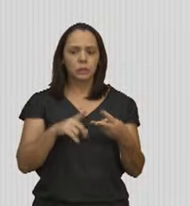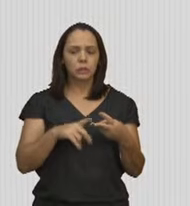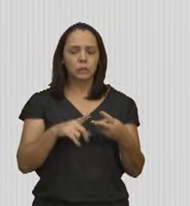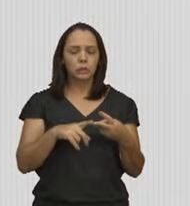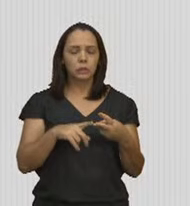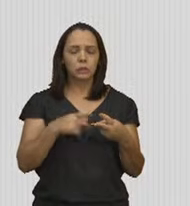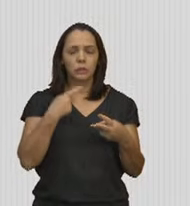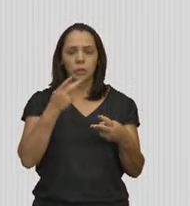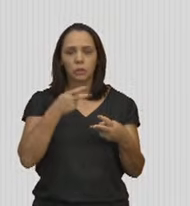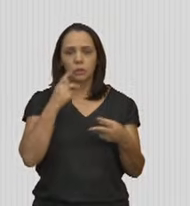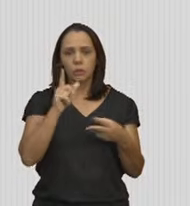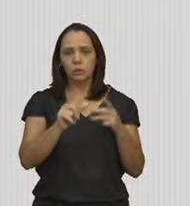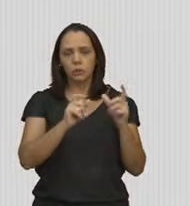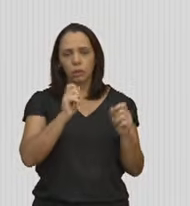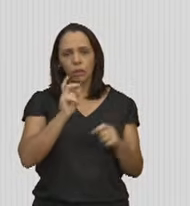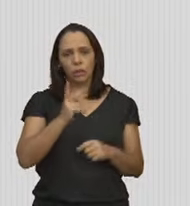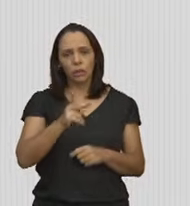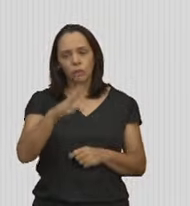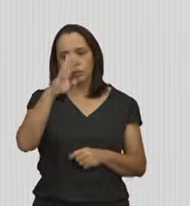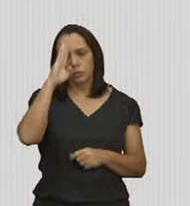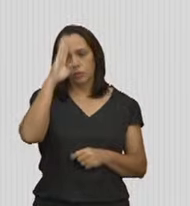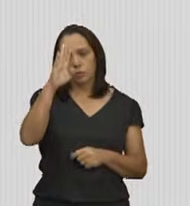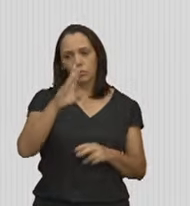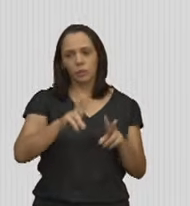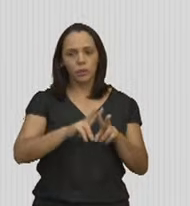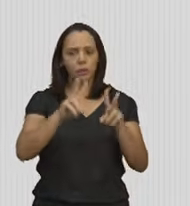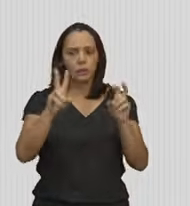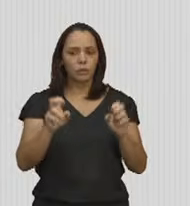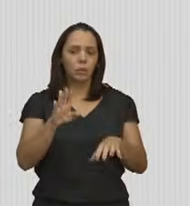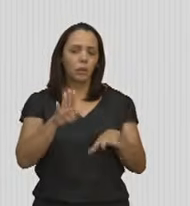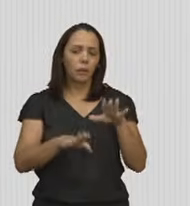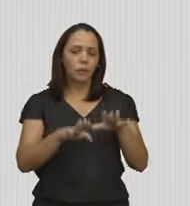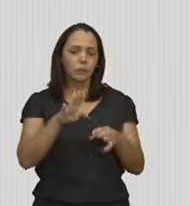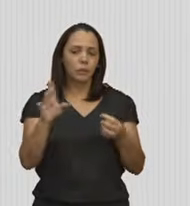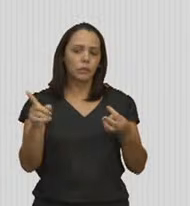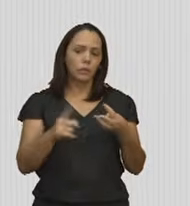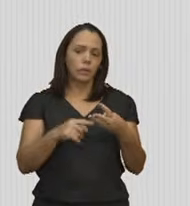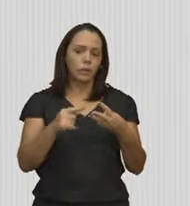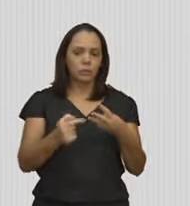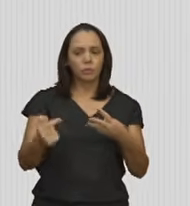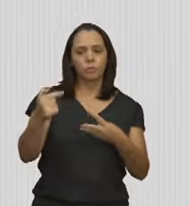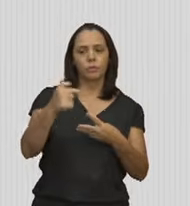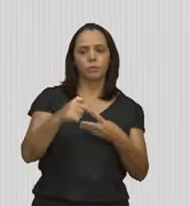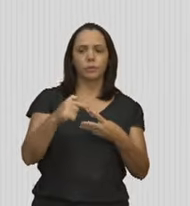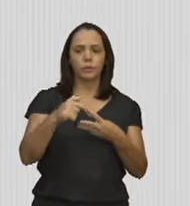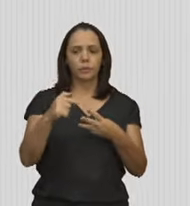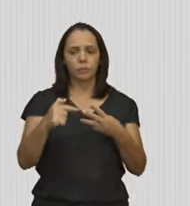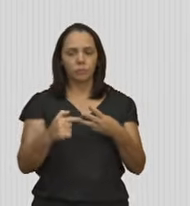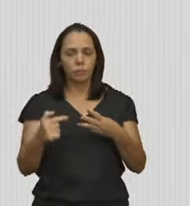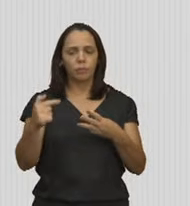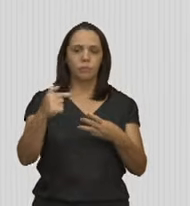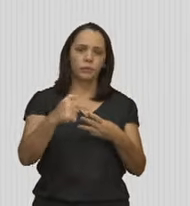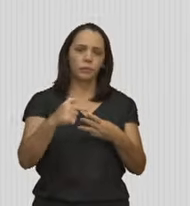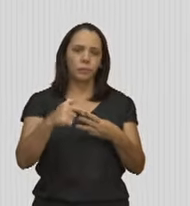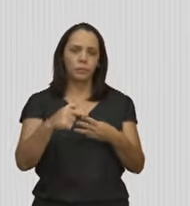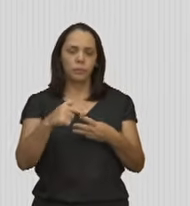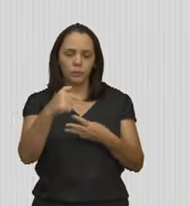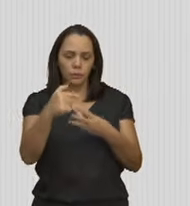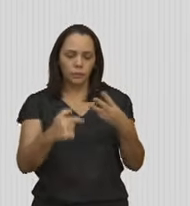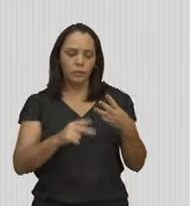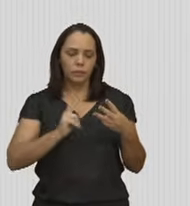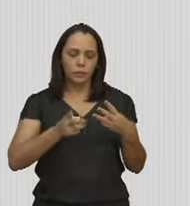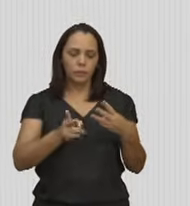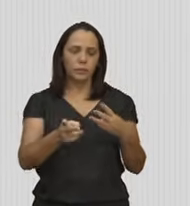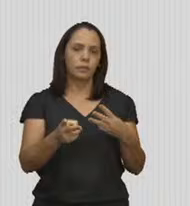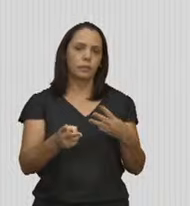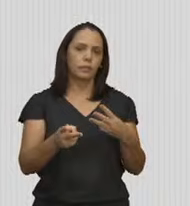alguma tranquilidade que esses são sempre os principais temas. Às vezes zeladoria é o primeiro, às vezes mobilidade é o primeiro, às vezes infraestrutura é o primeiro, mas os três sempre estão figurando